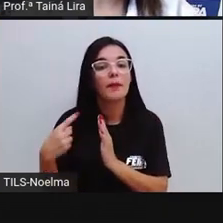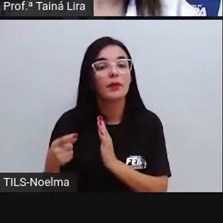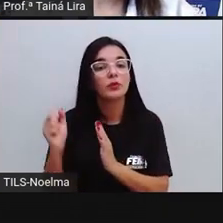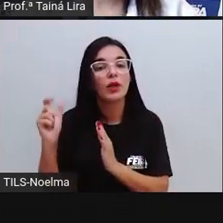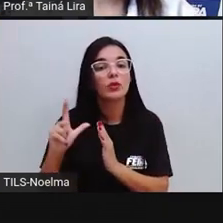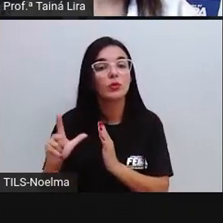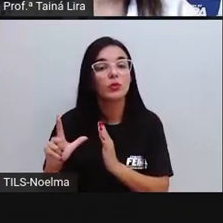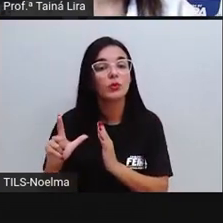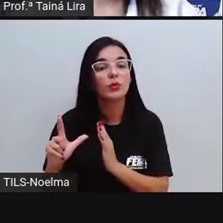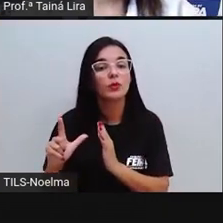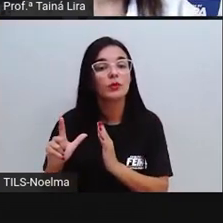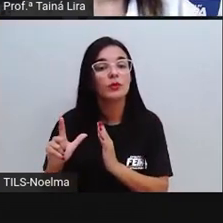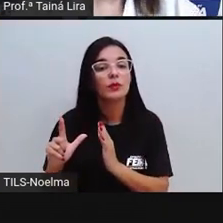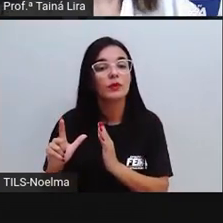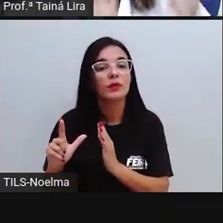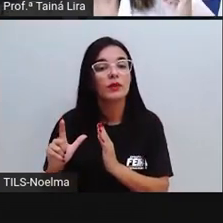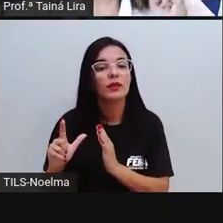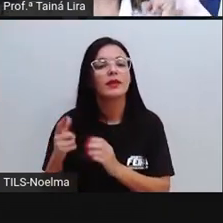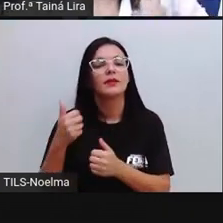azul?